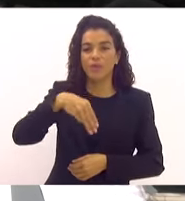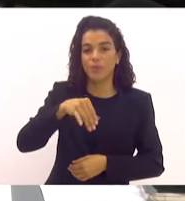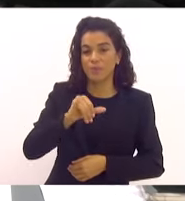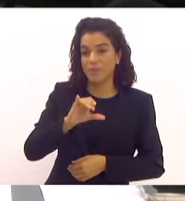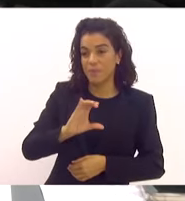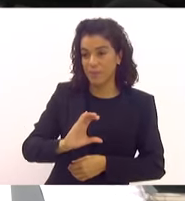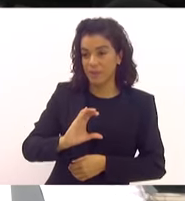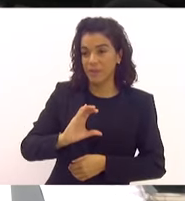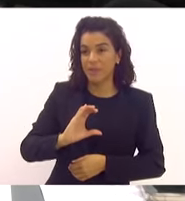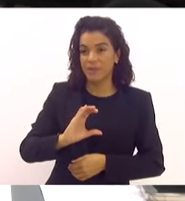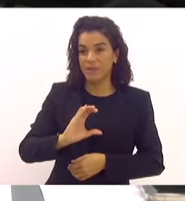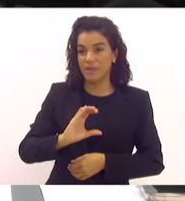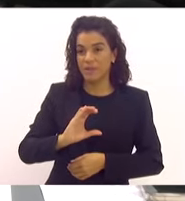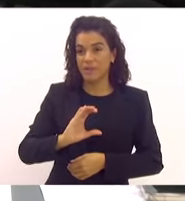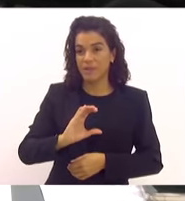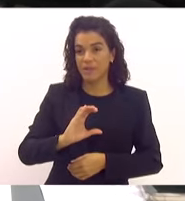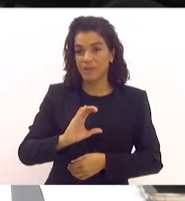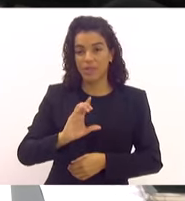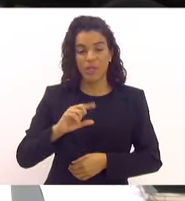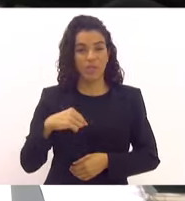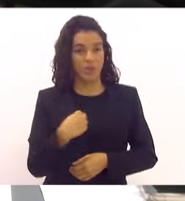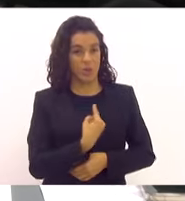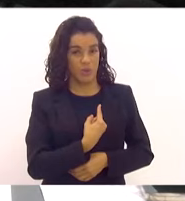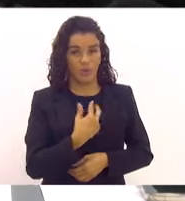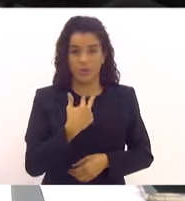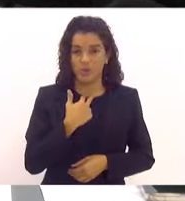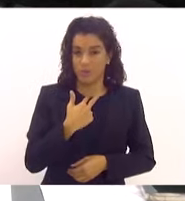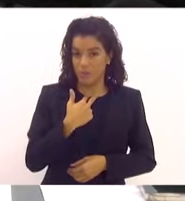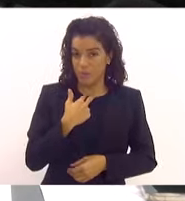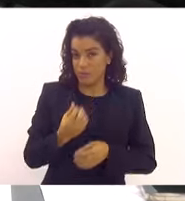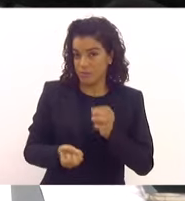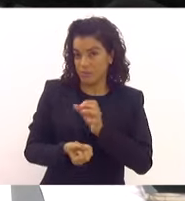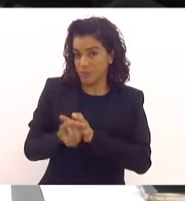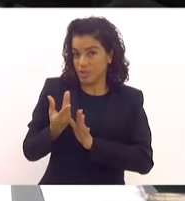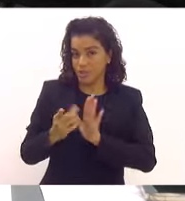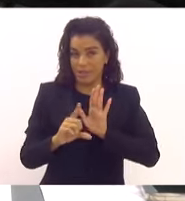Mink, que nós não podemos legislar